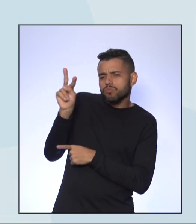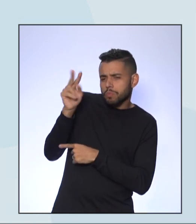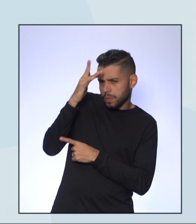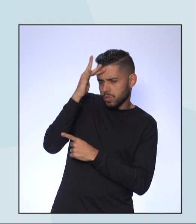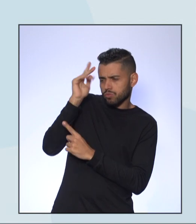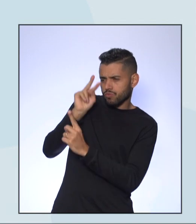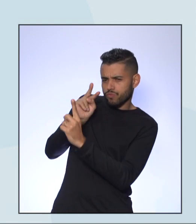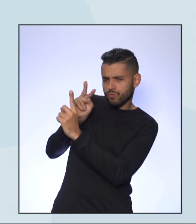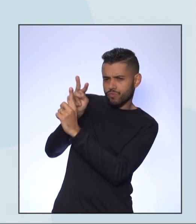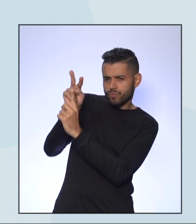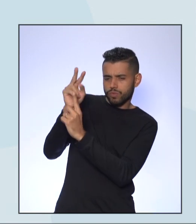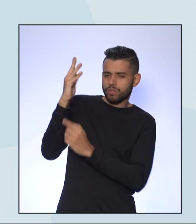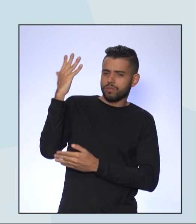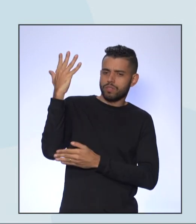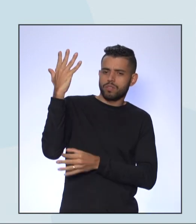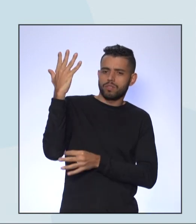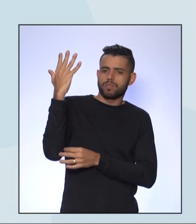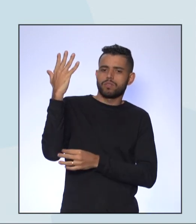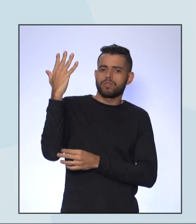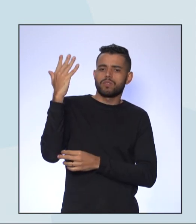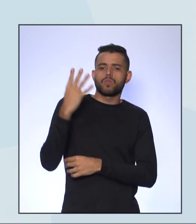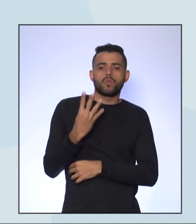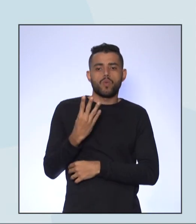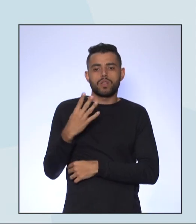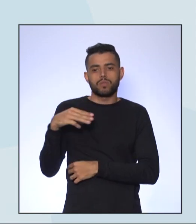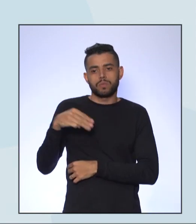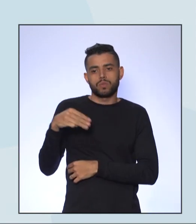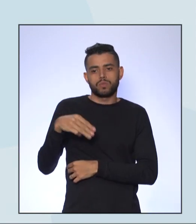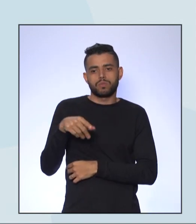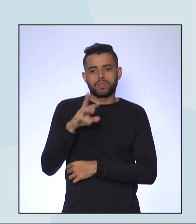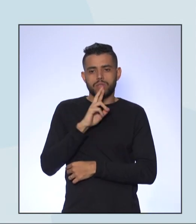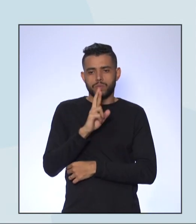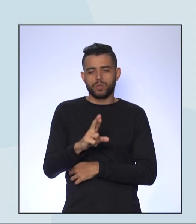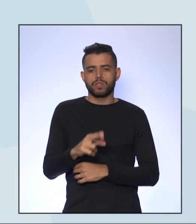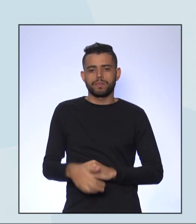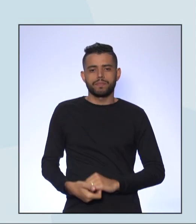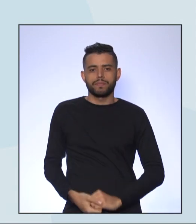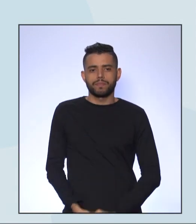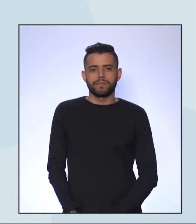a um ângulo de 30 graus. Então, a gente vai dar aí 4 minutos para vocês resolverem.